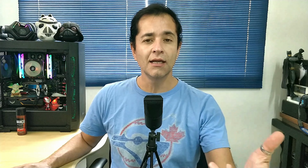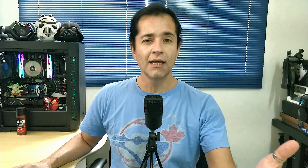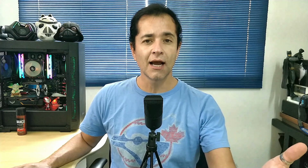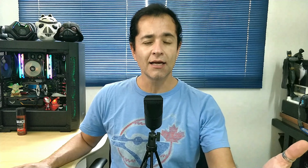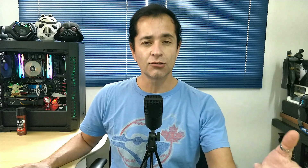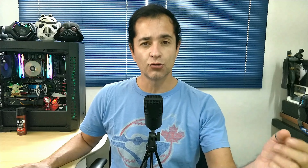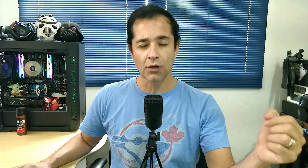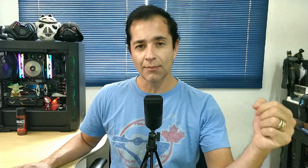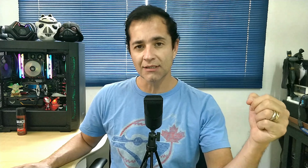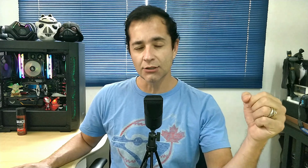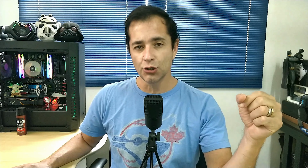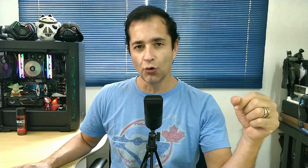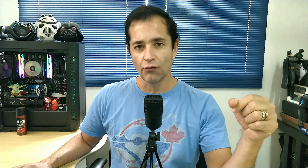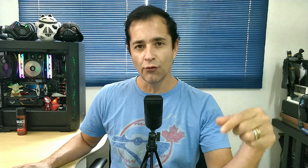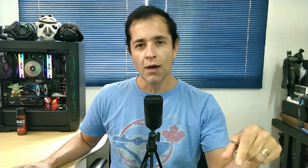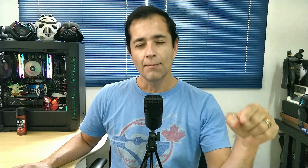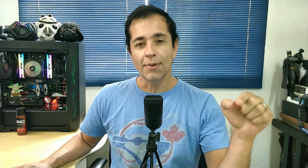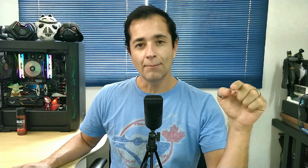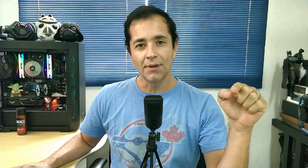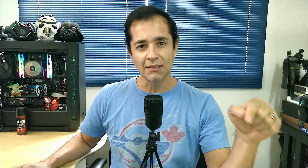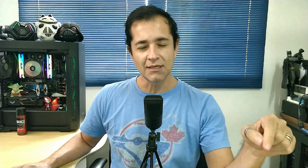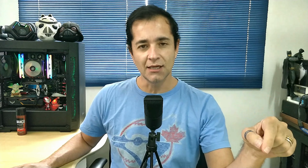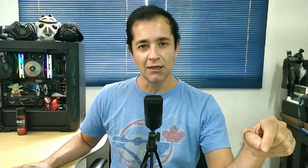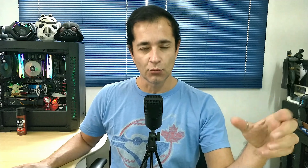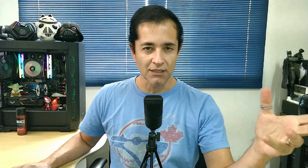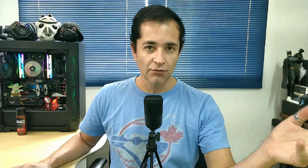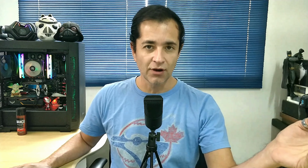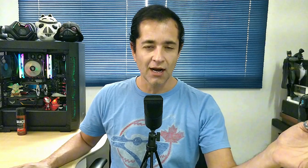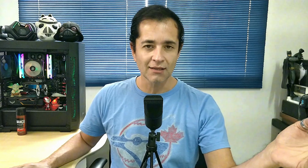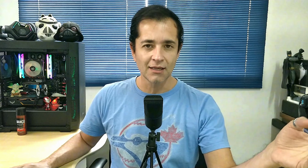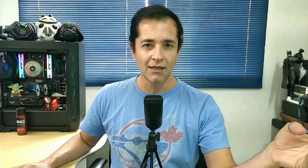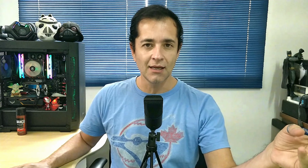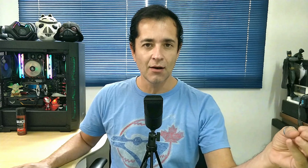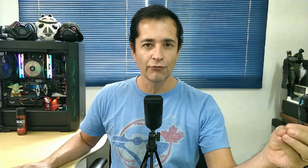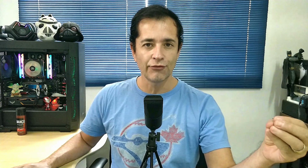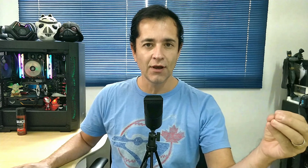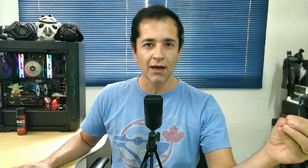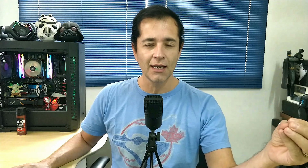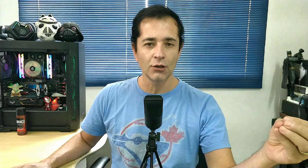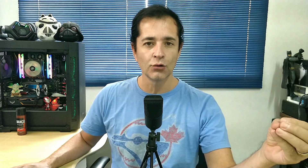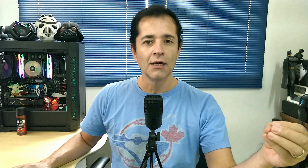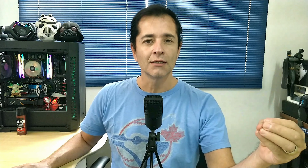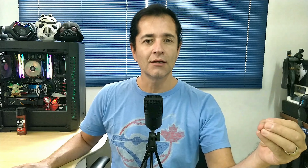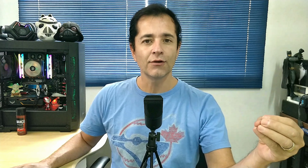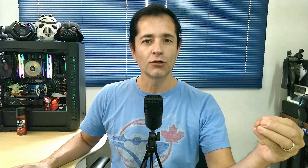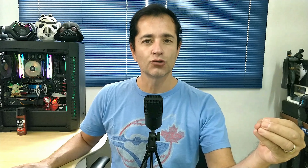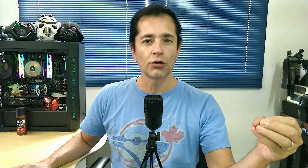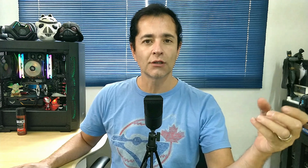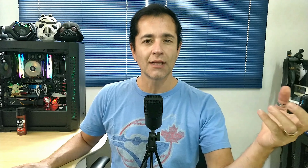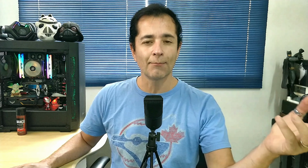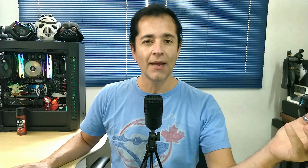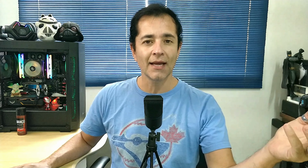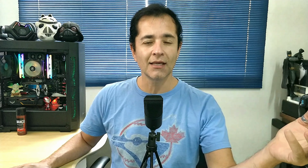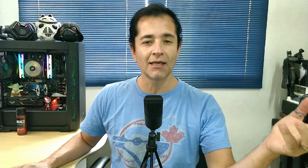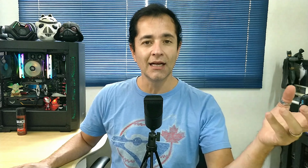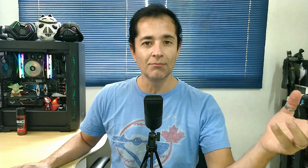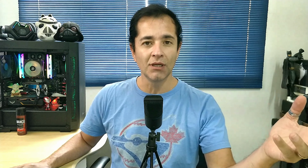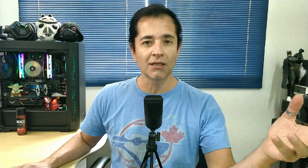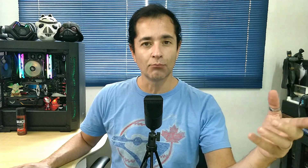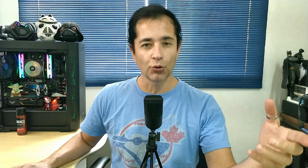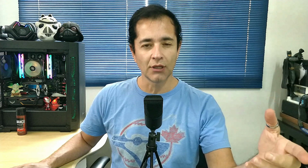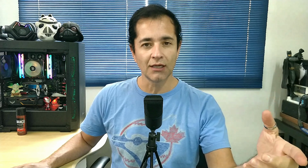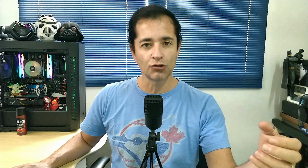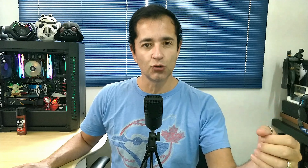ordens ilegais do Cabeça de Ovo para persegui-lo. Marcel Van Hatten, que é um ferrenho defensor da PEC